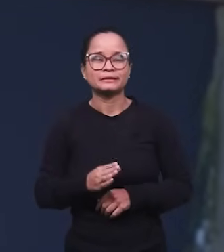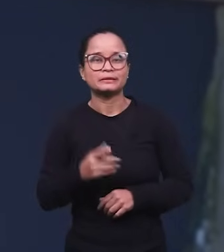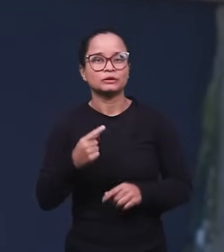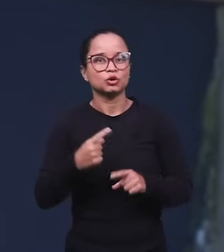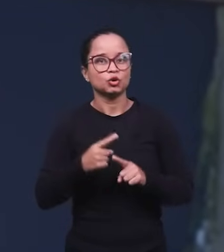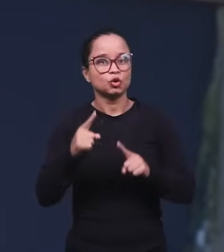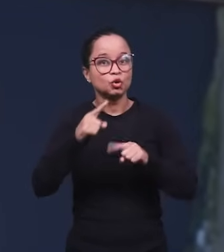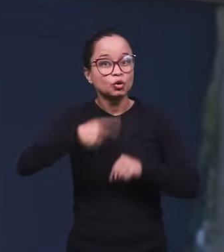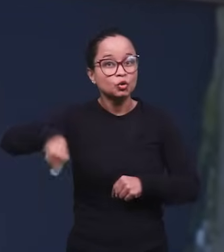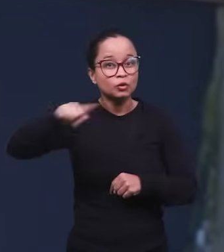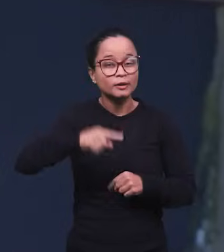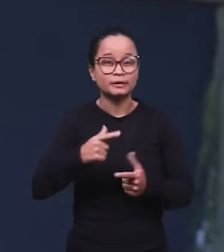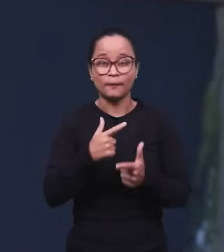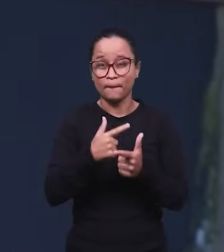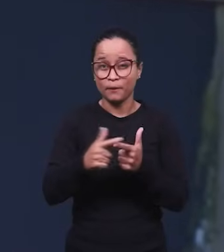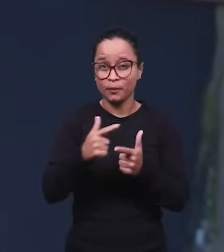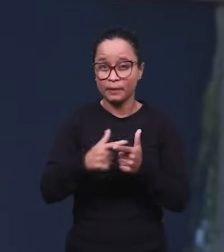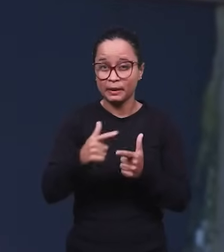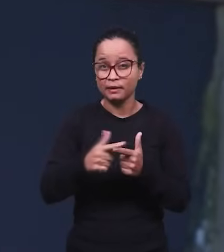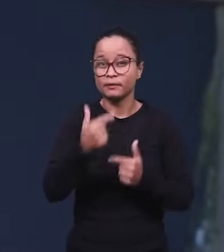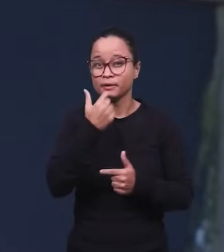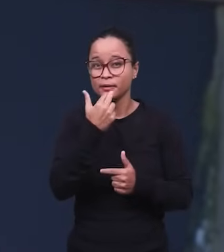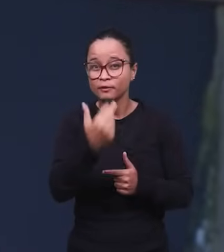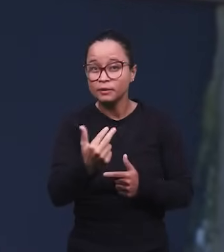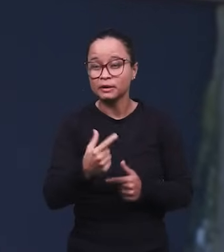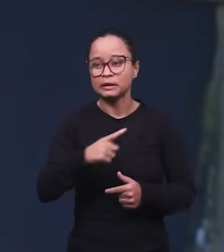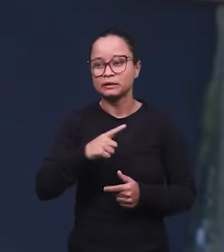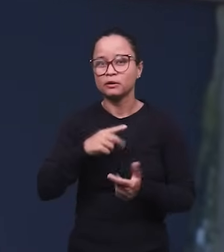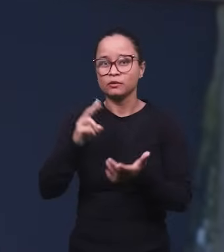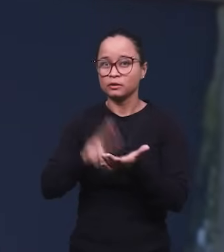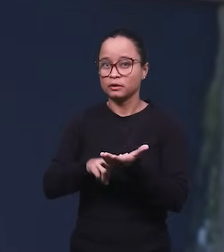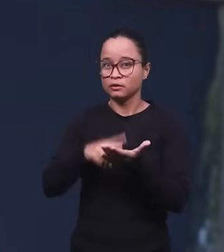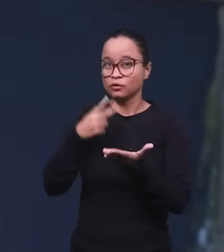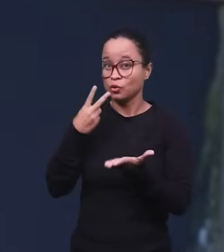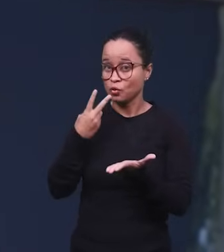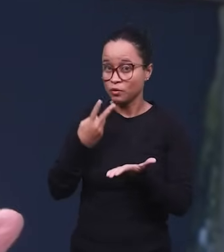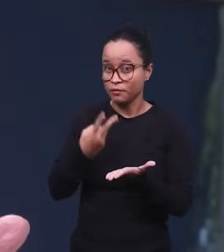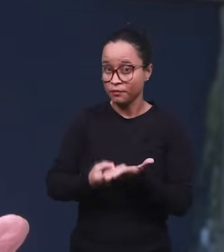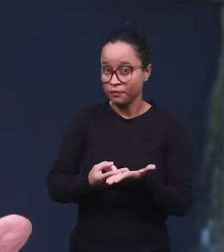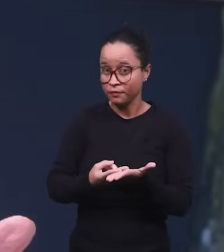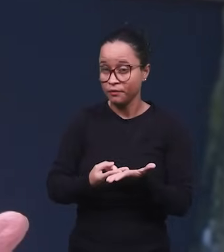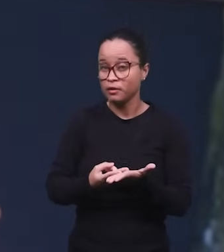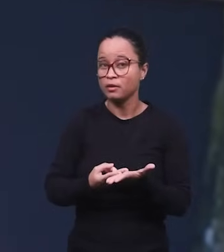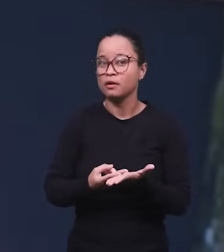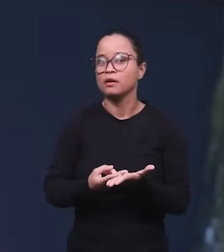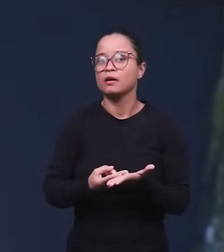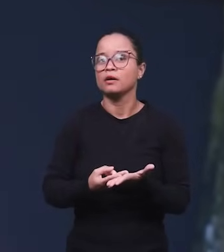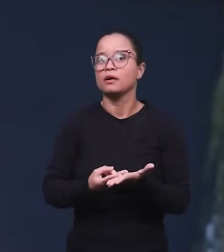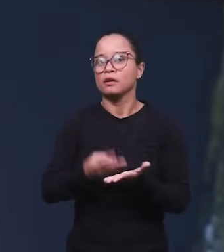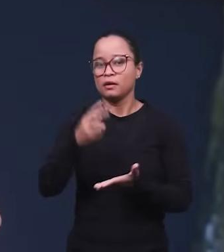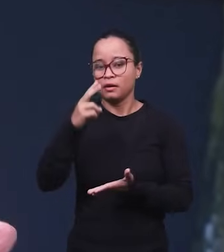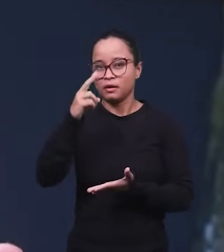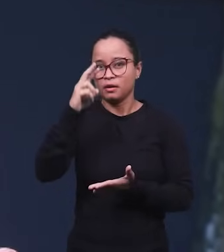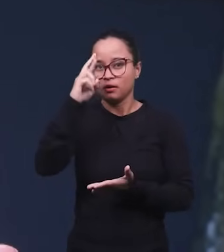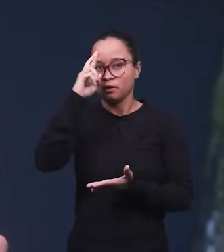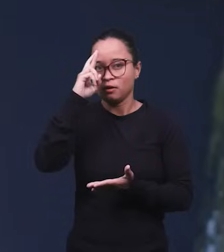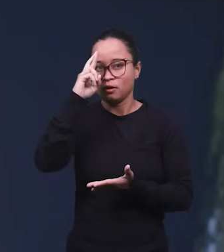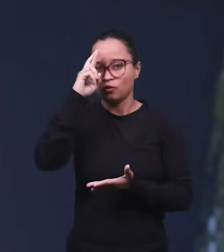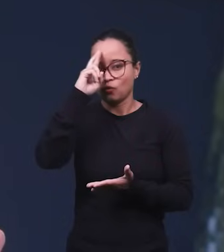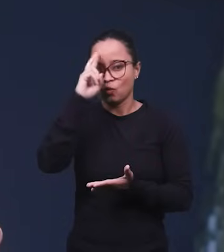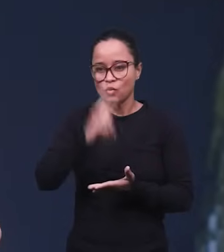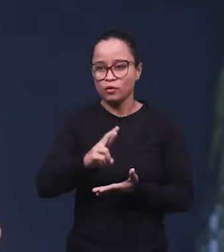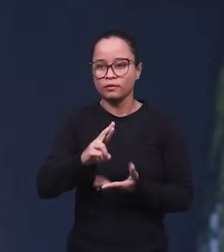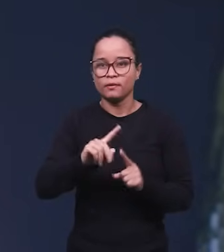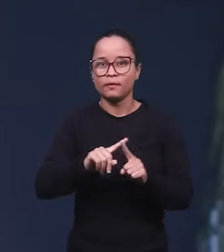língua, porque nós tínhamos um tradutor que era um tradutor de russo, mas ele só falava inglês, não